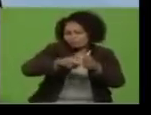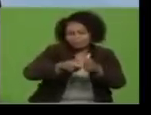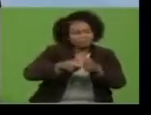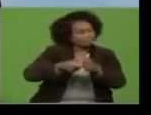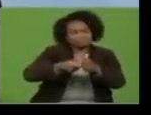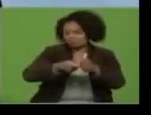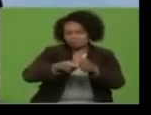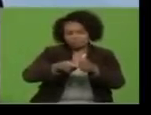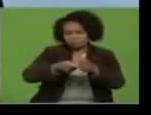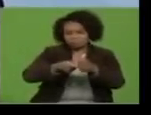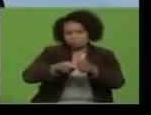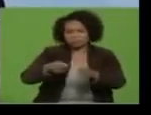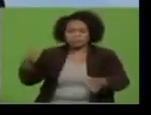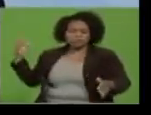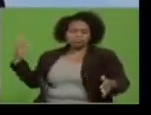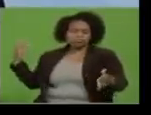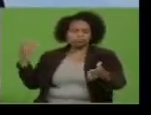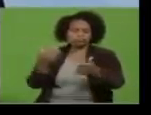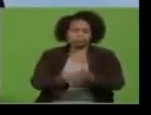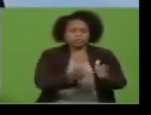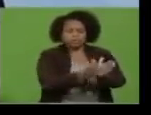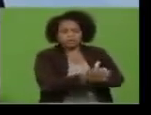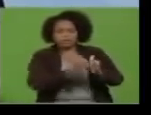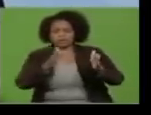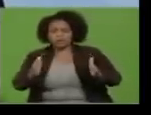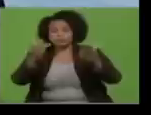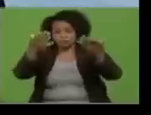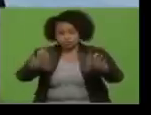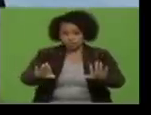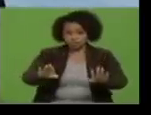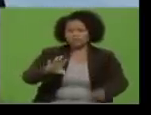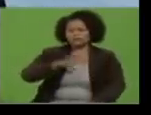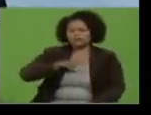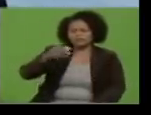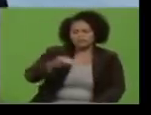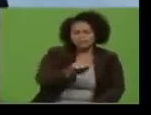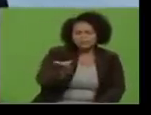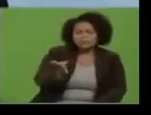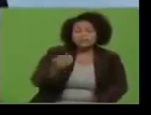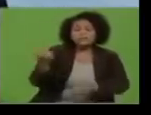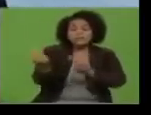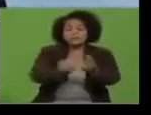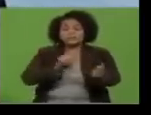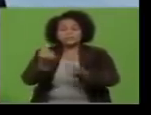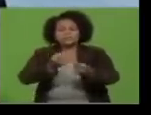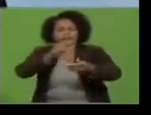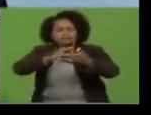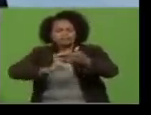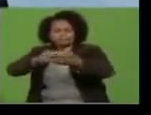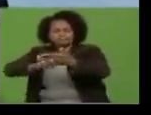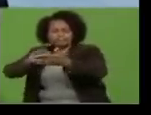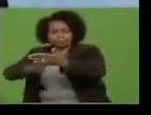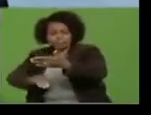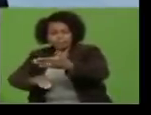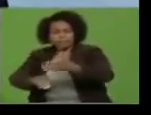Durante este período, fomos ajustando o nível dessas restrições e a sua aplicação seletiva para